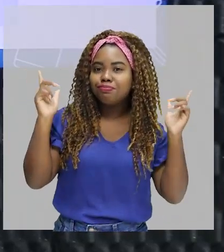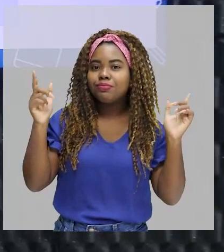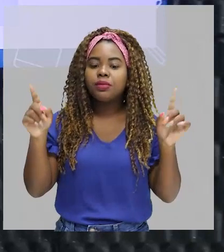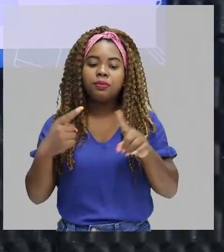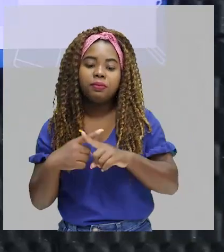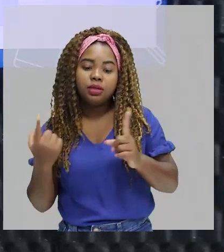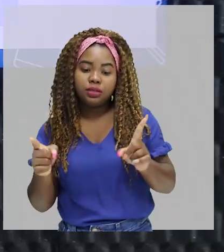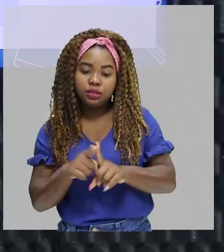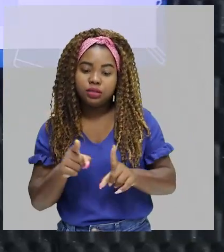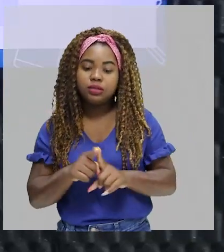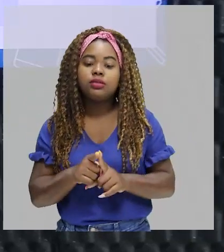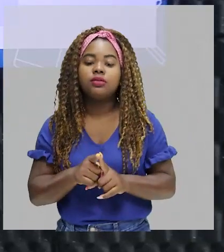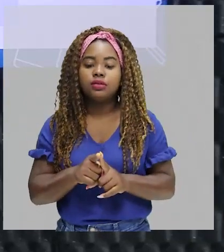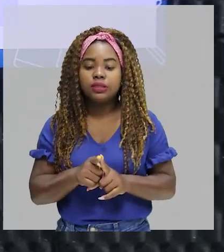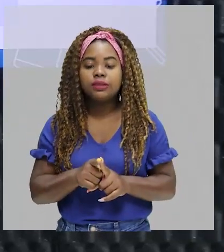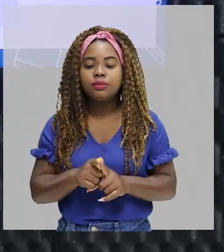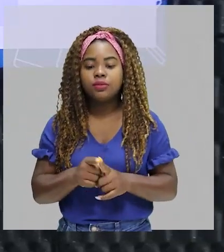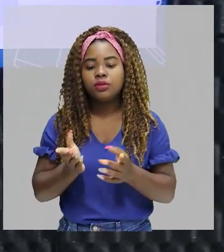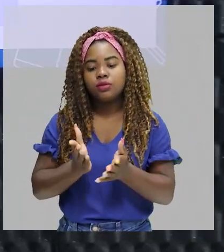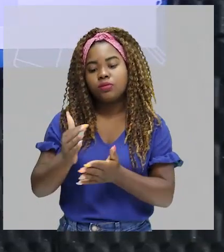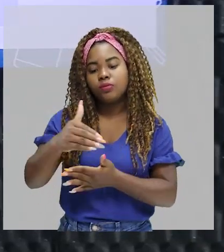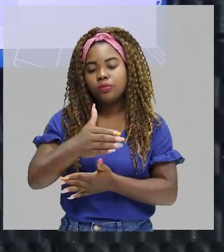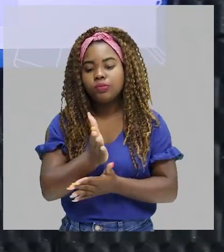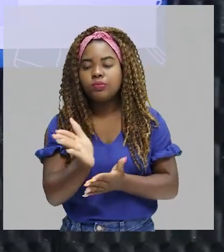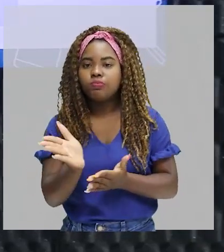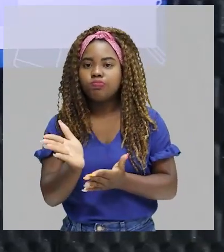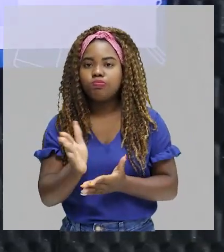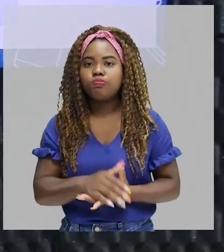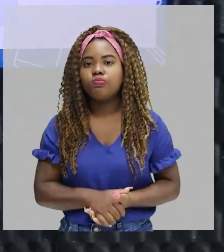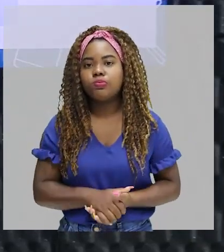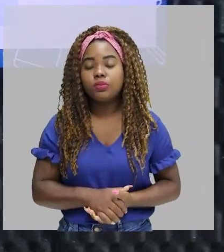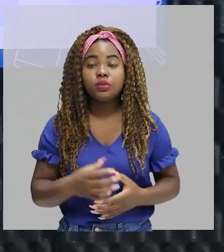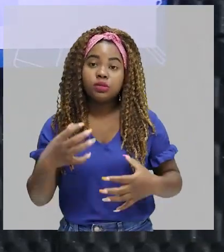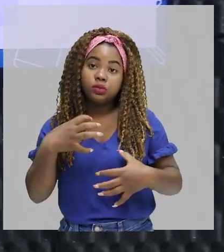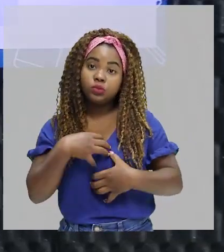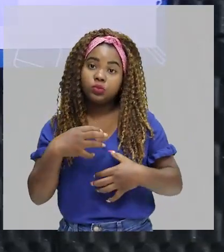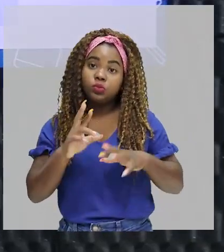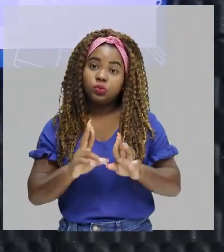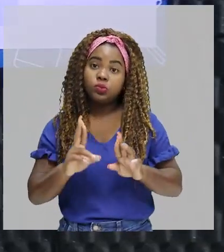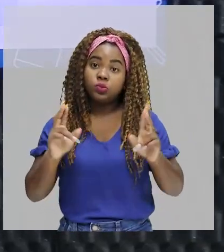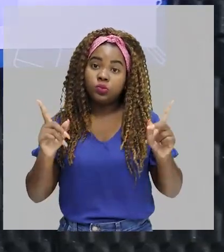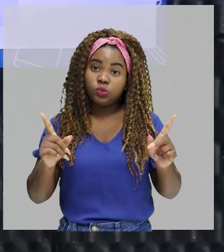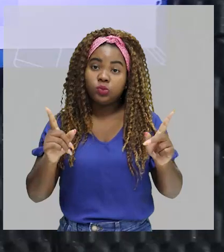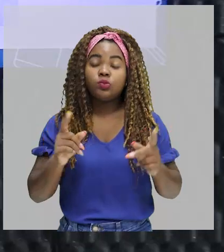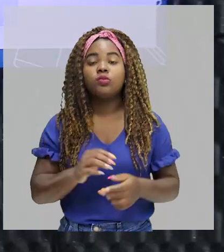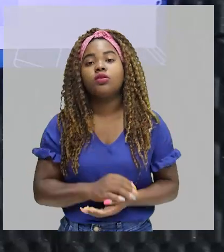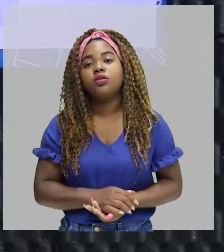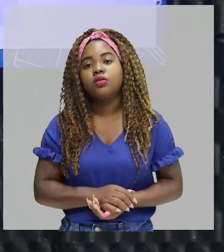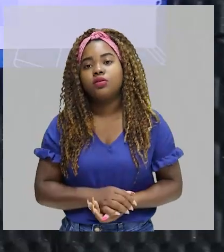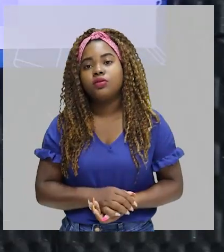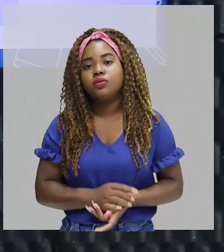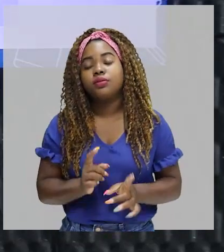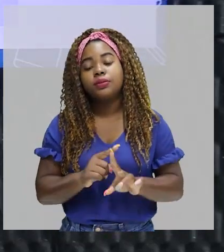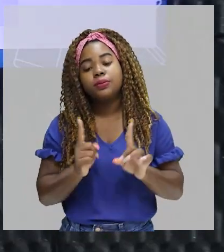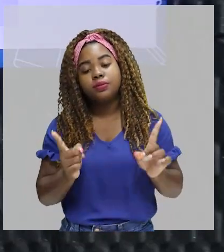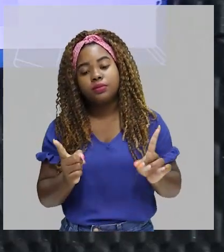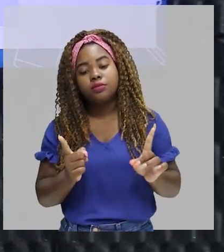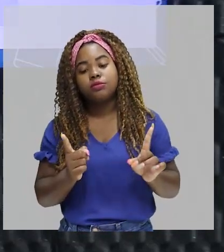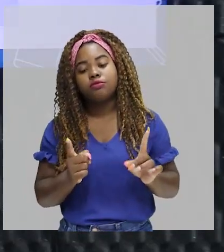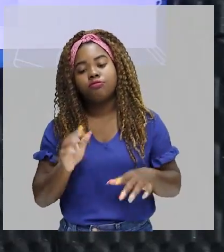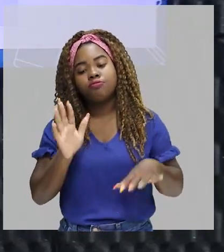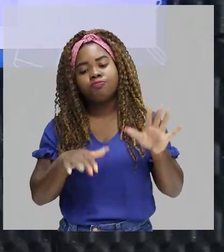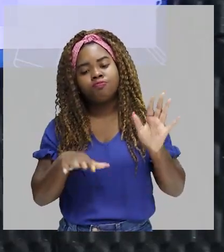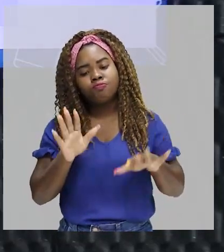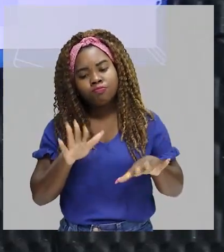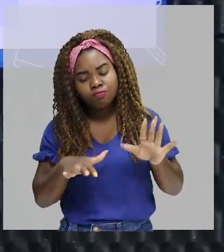também pode ser desvio. Tá? Então, são sentidos diferentes, sentidos distintos, mas que, dependendo